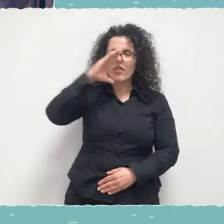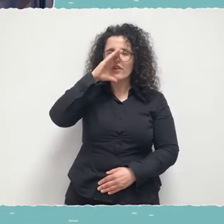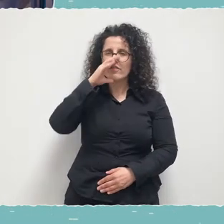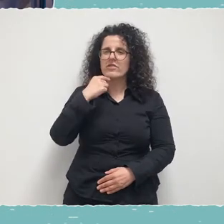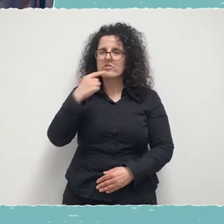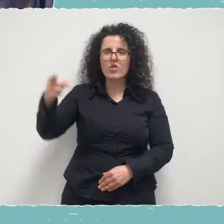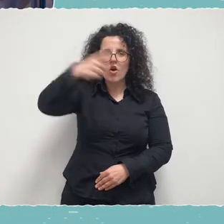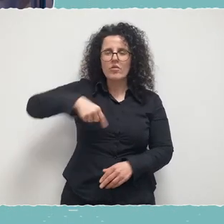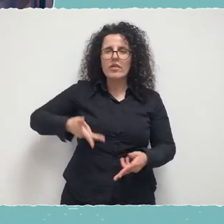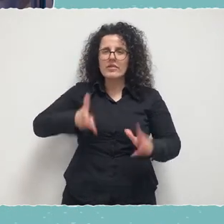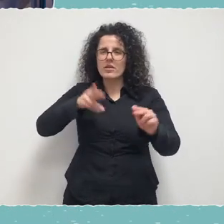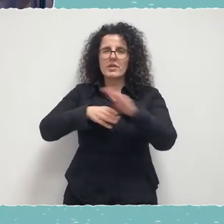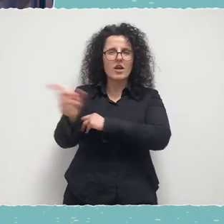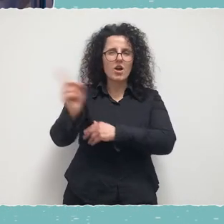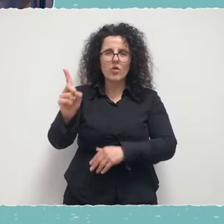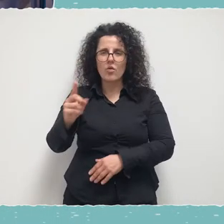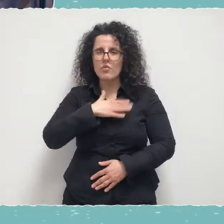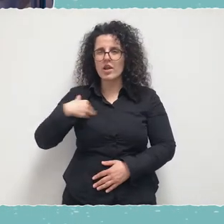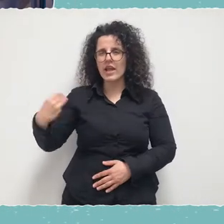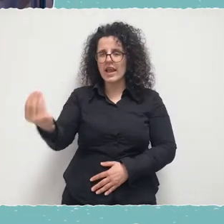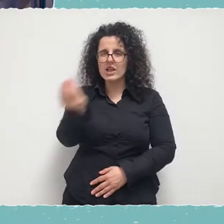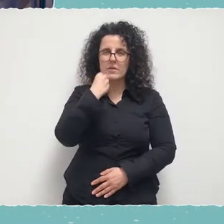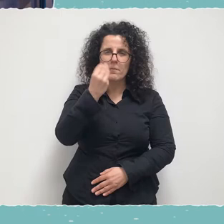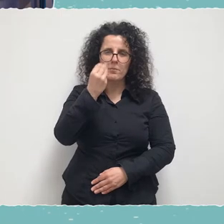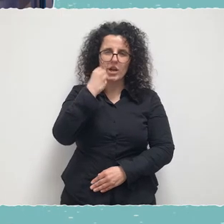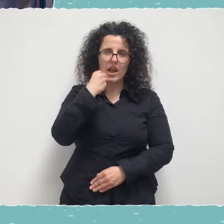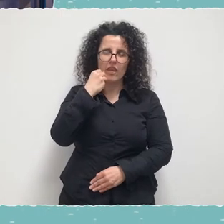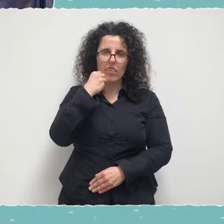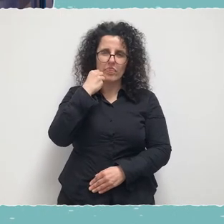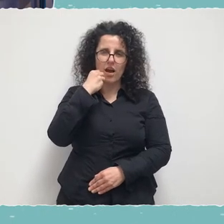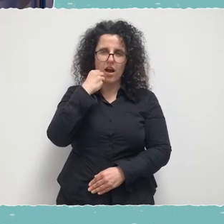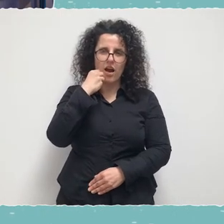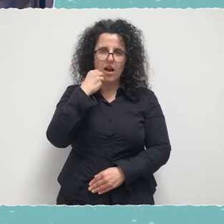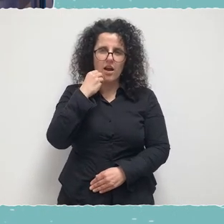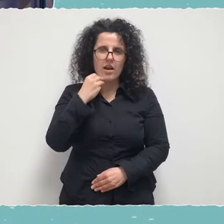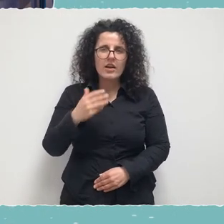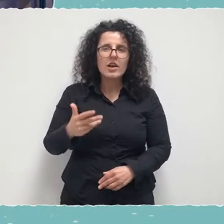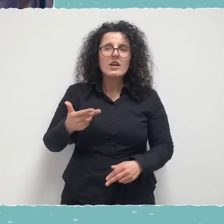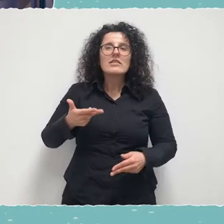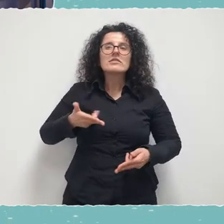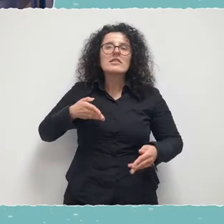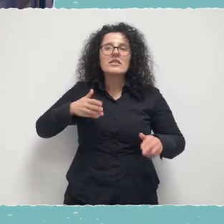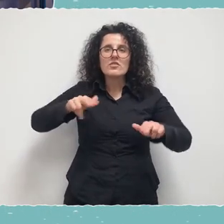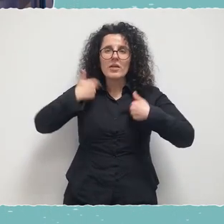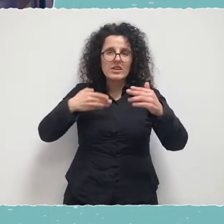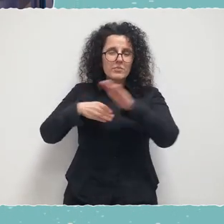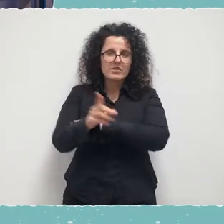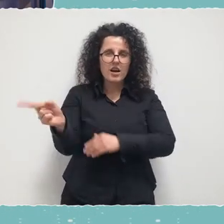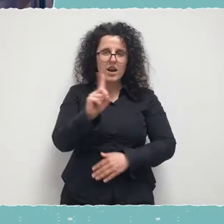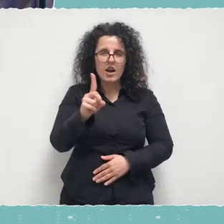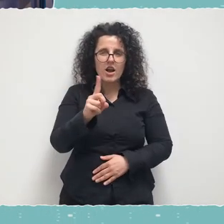Non che deixamos pasar porque nos queres papar. Dixo o porquiño grande. Pois se non